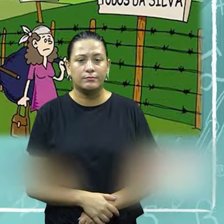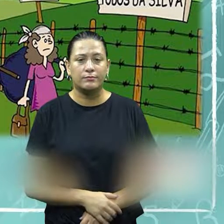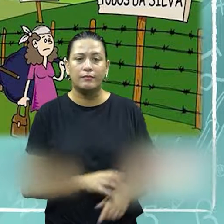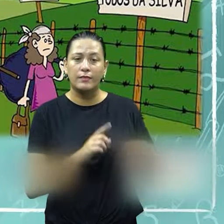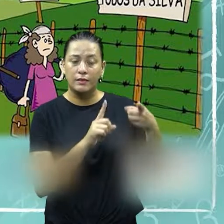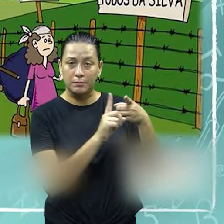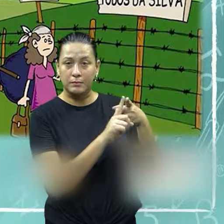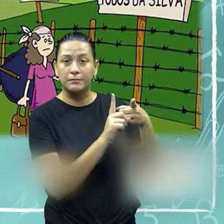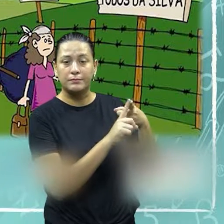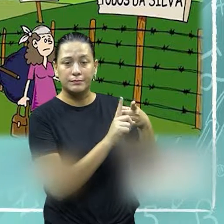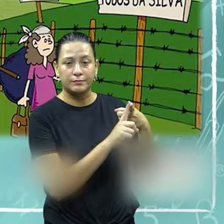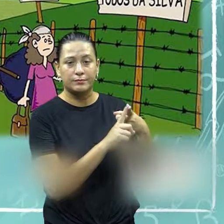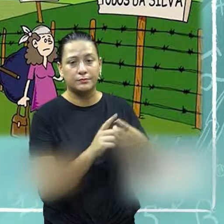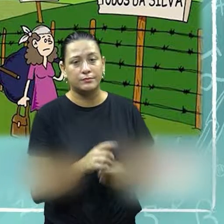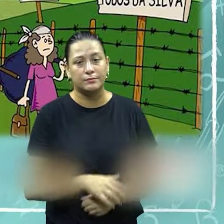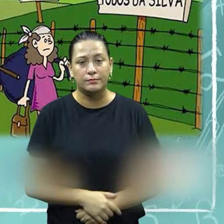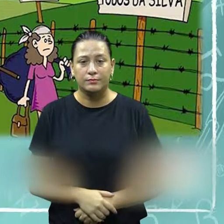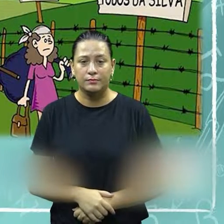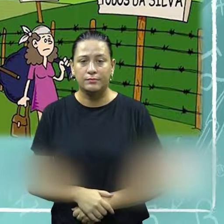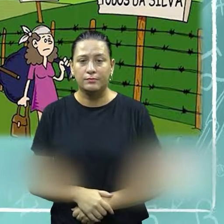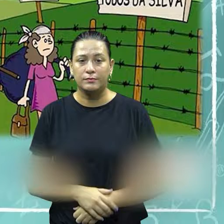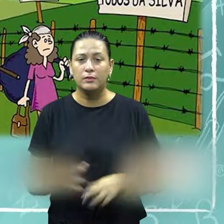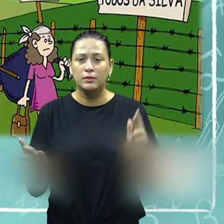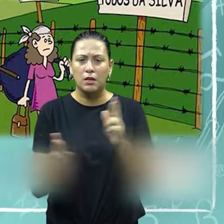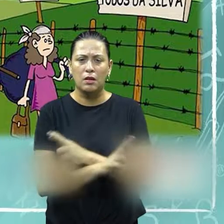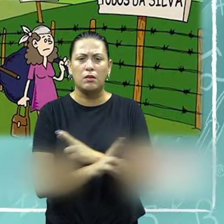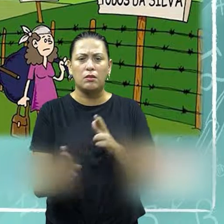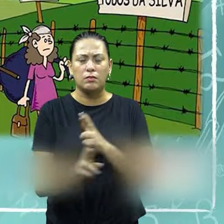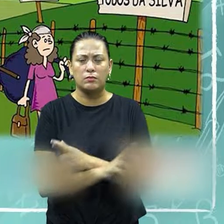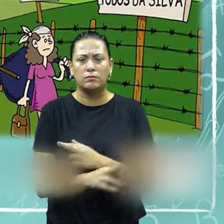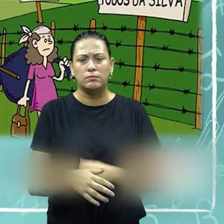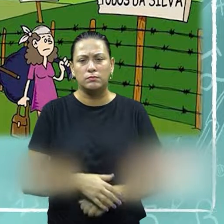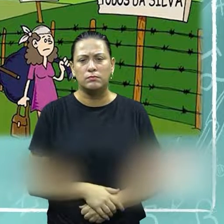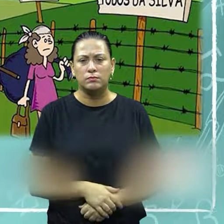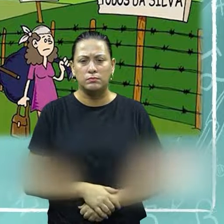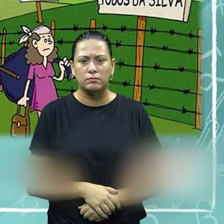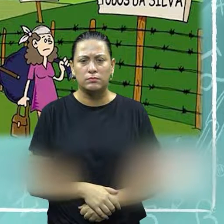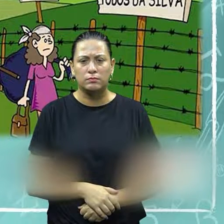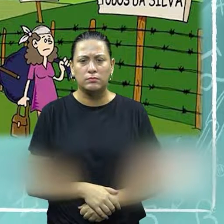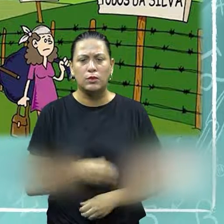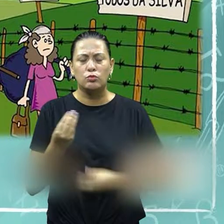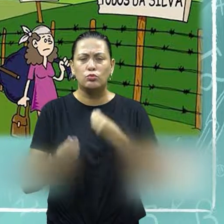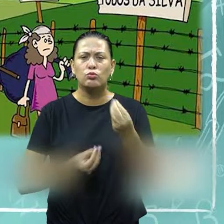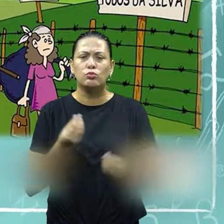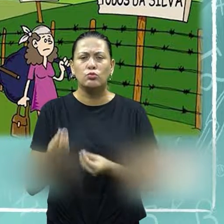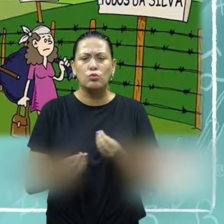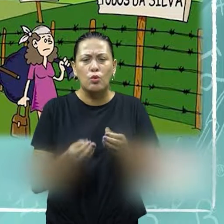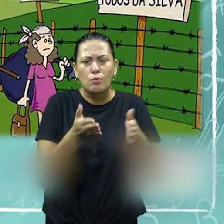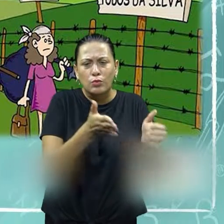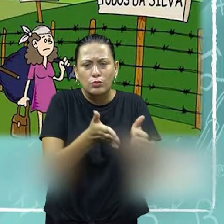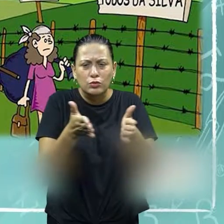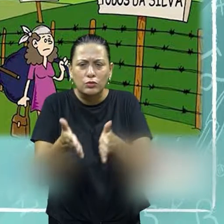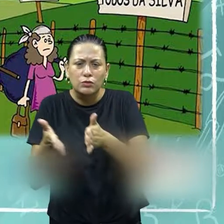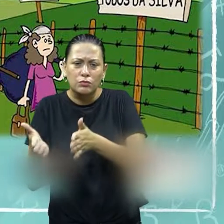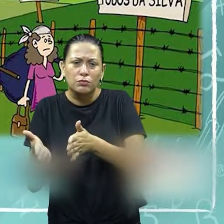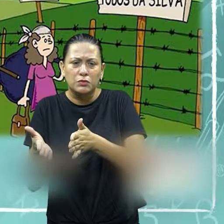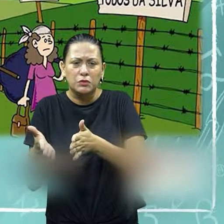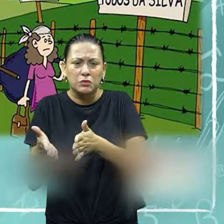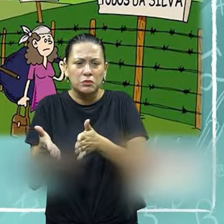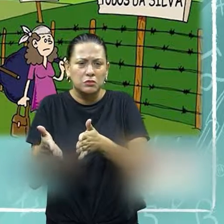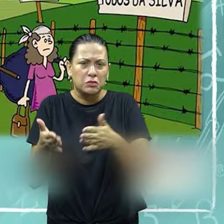A primeira motivação, segundo ele, ela está relacionada a como dividir algo